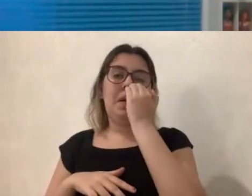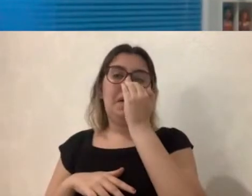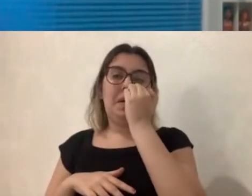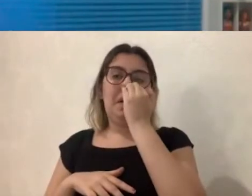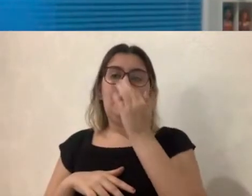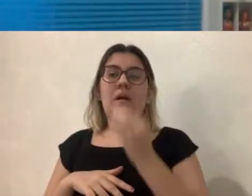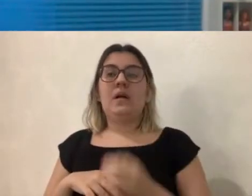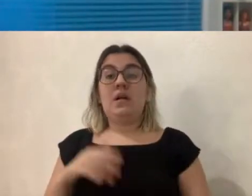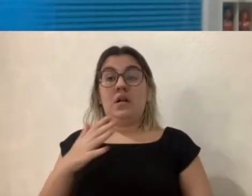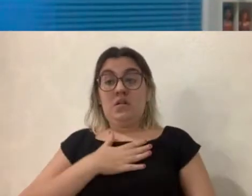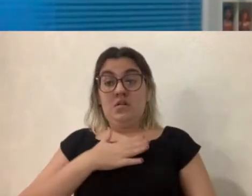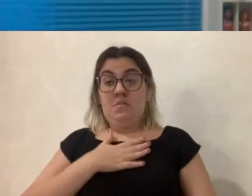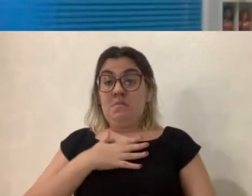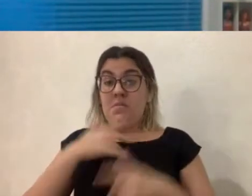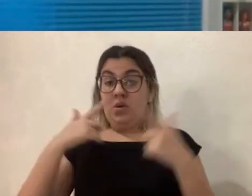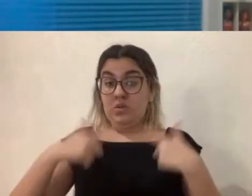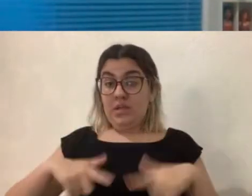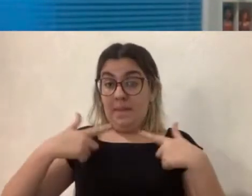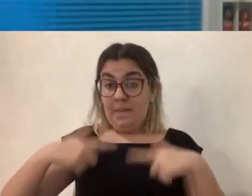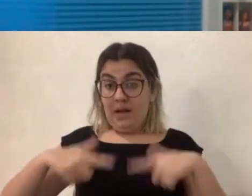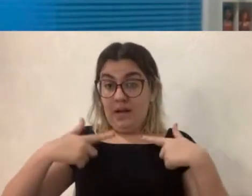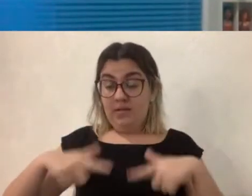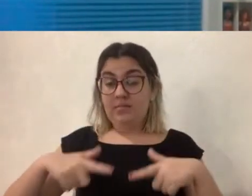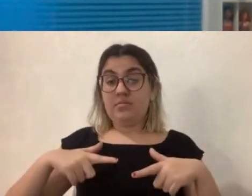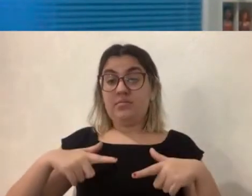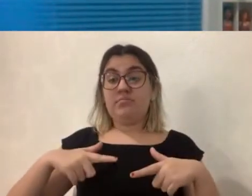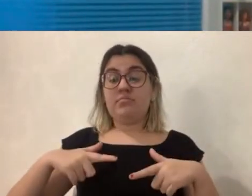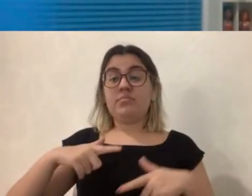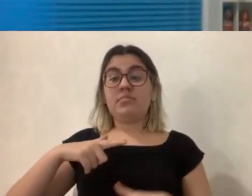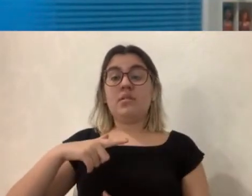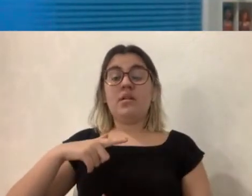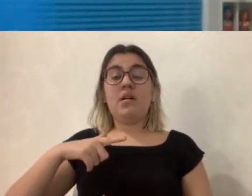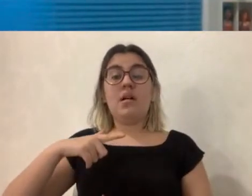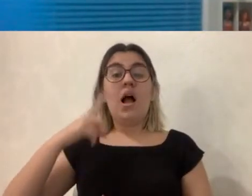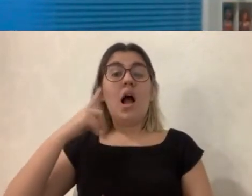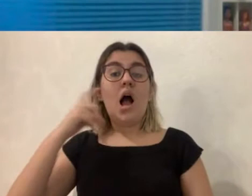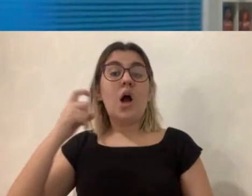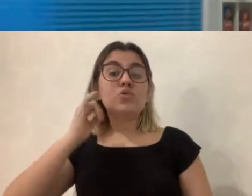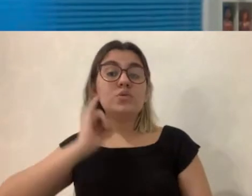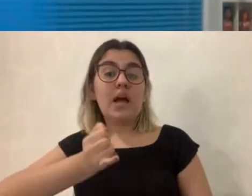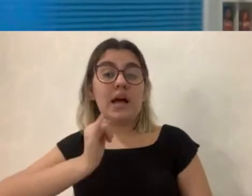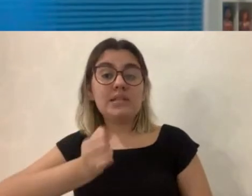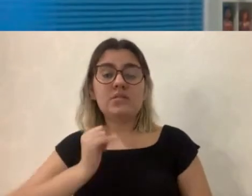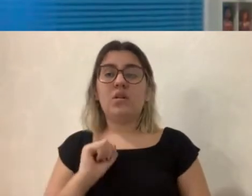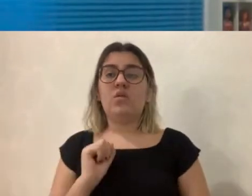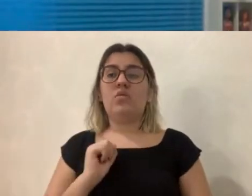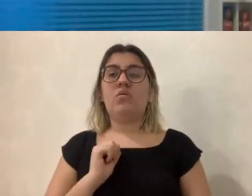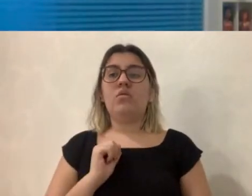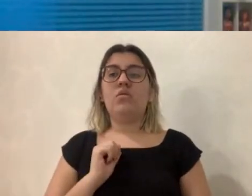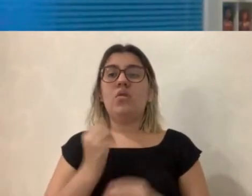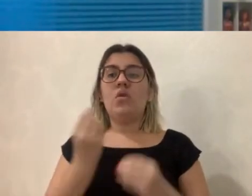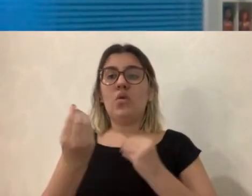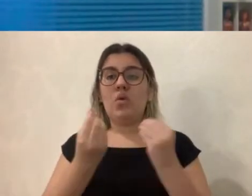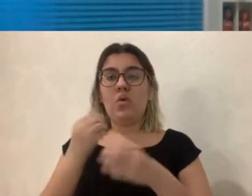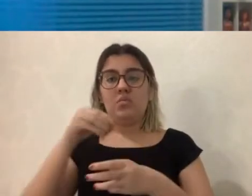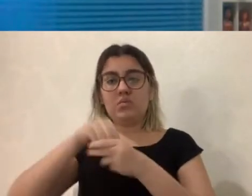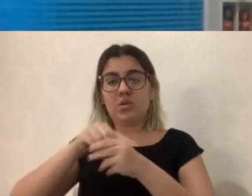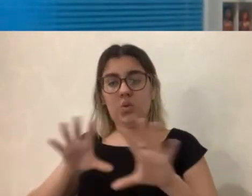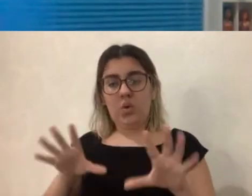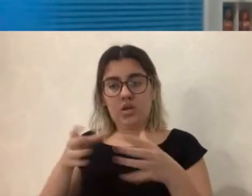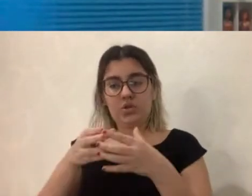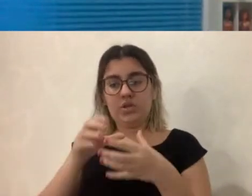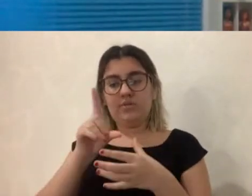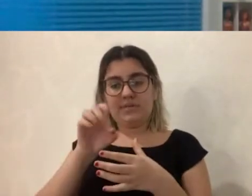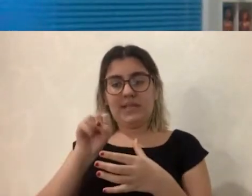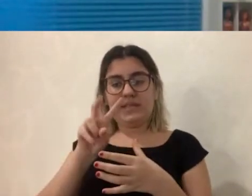trabalhos, né, na audionarração, dentro do coletivo Desvio Padrão, eles